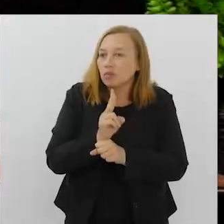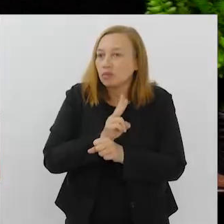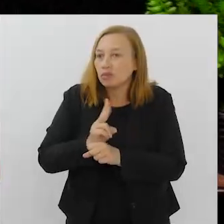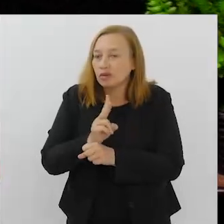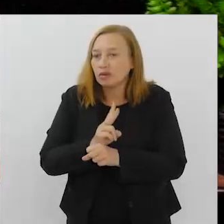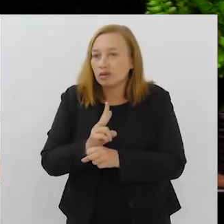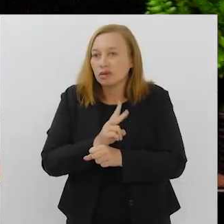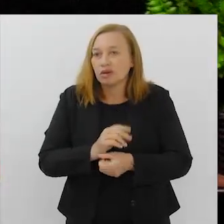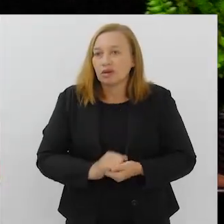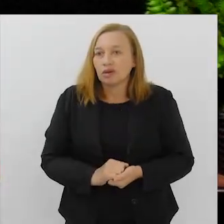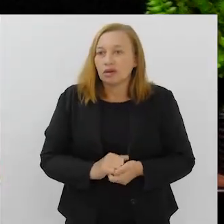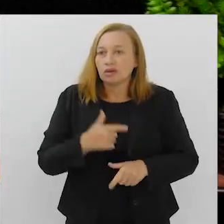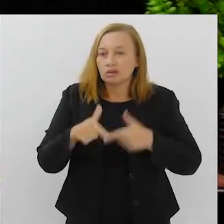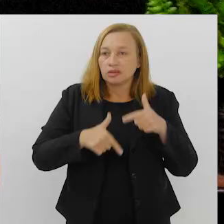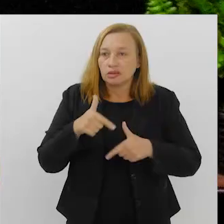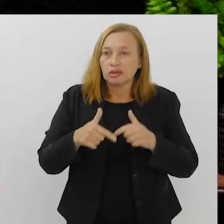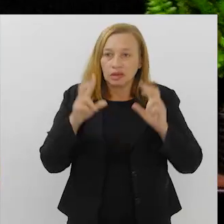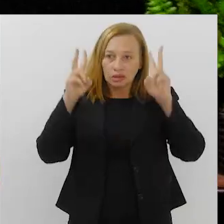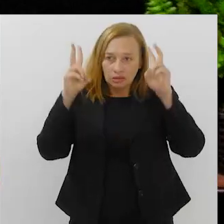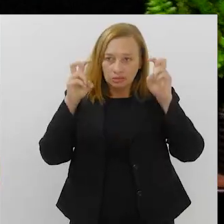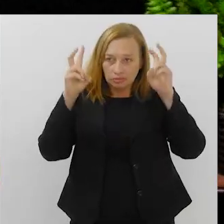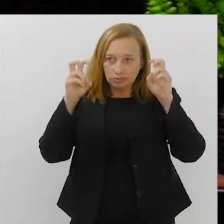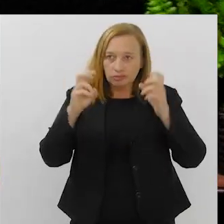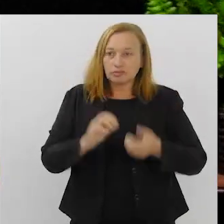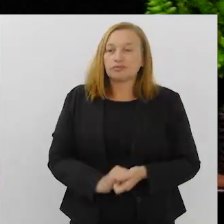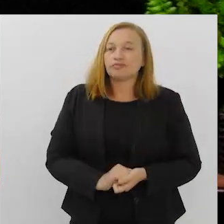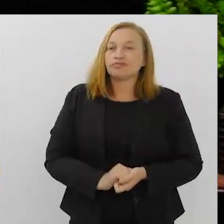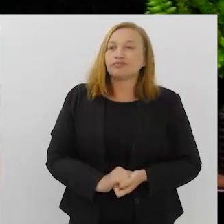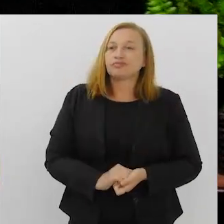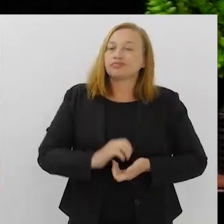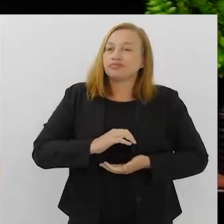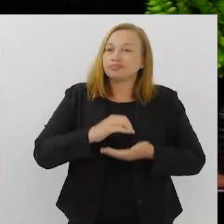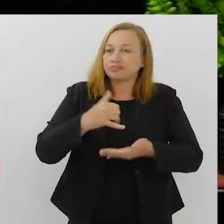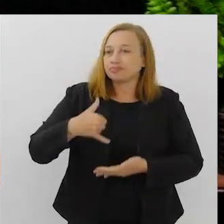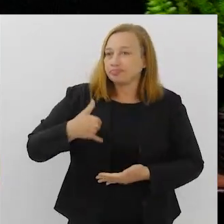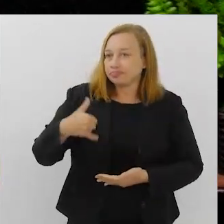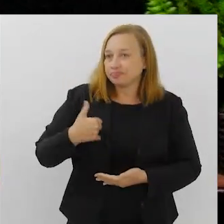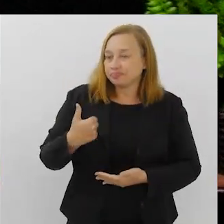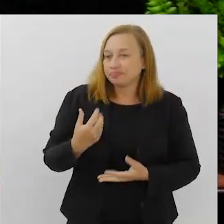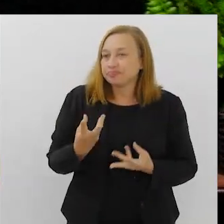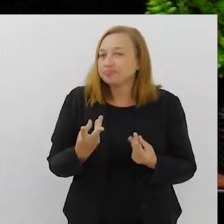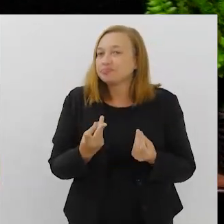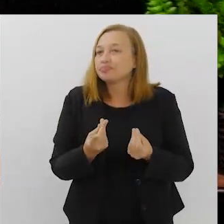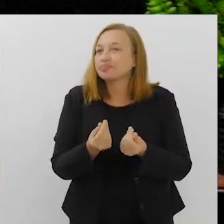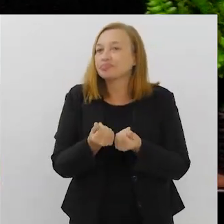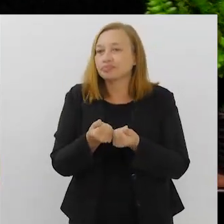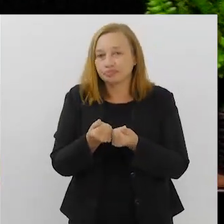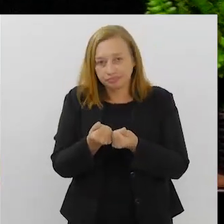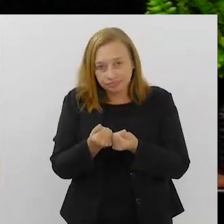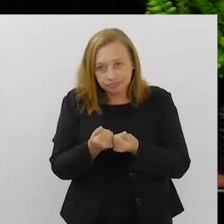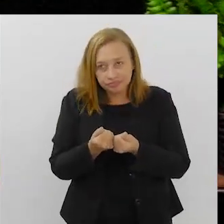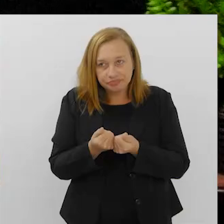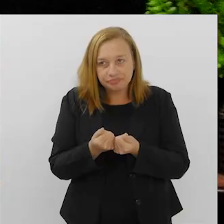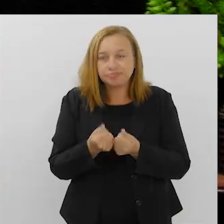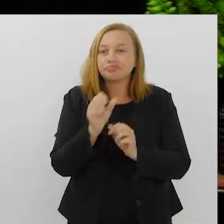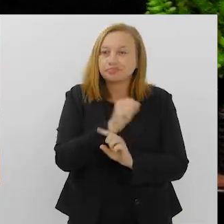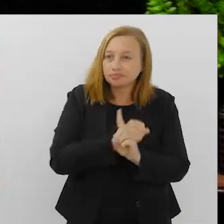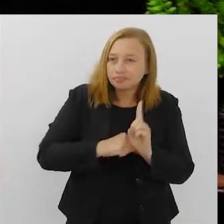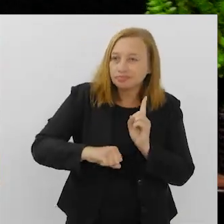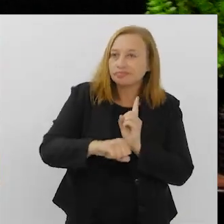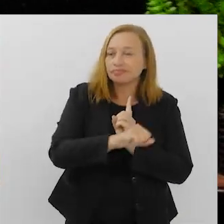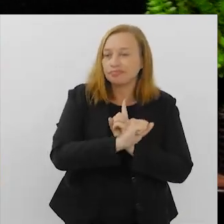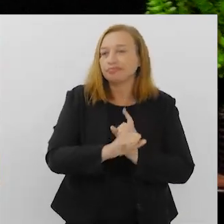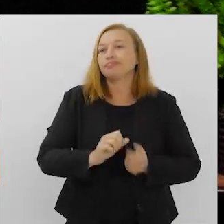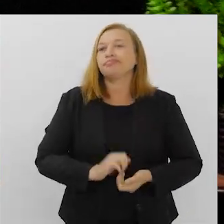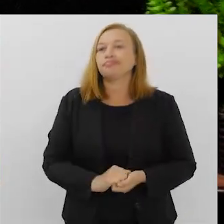sempre procura trabalhar esses temas, né? O tema do envelhecimento, de forma a sensibilizar